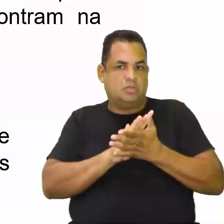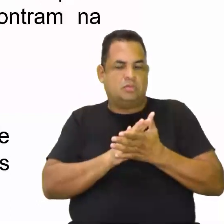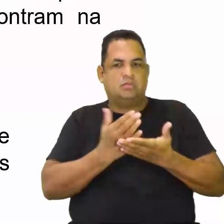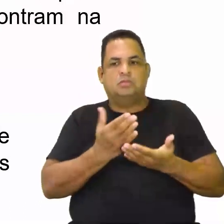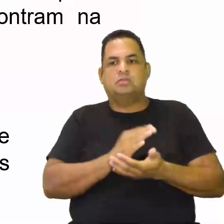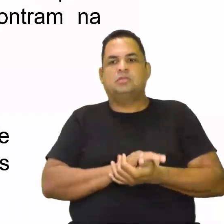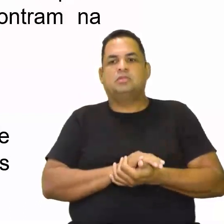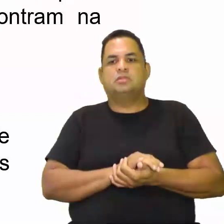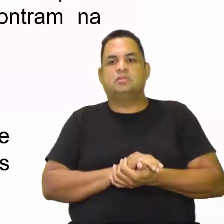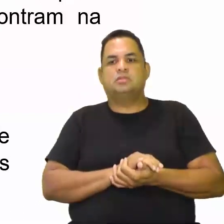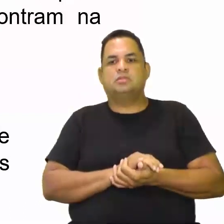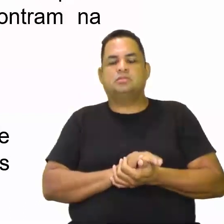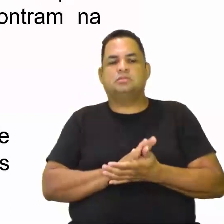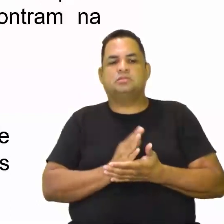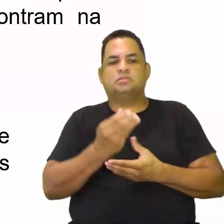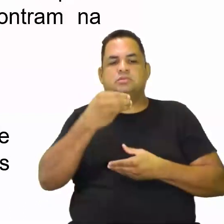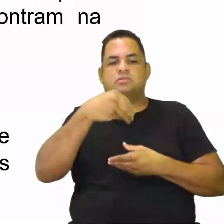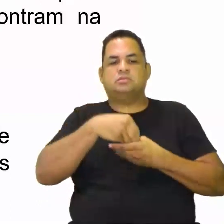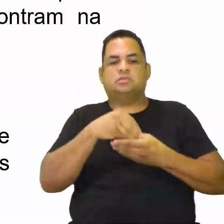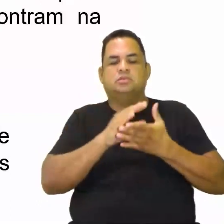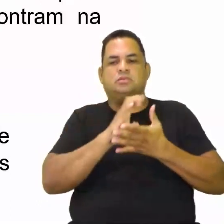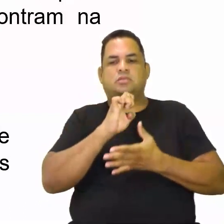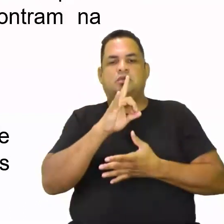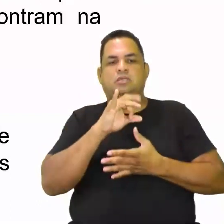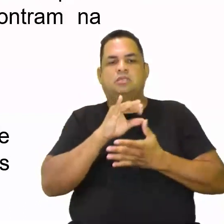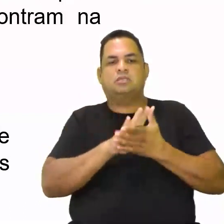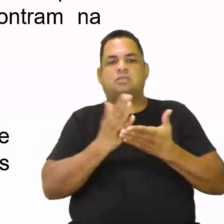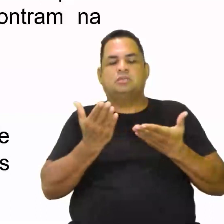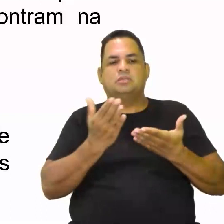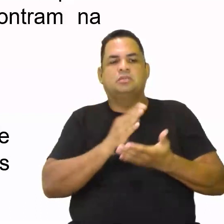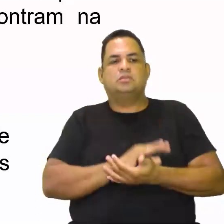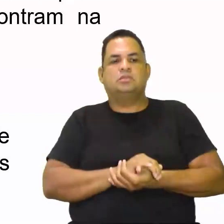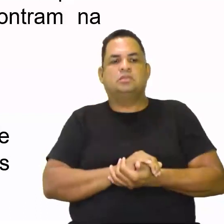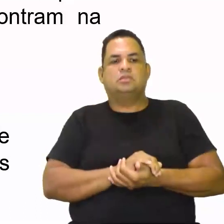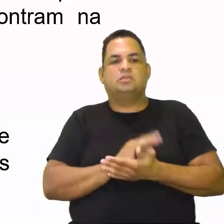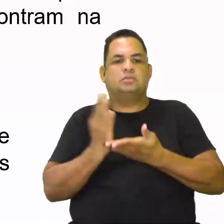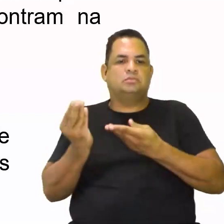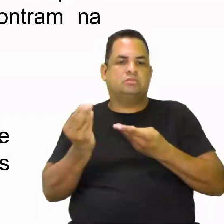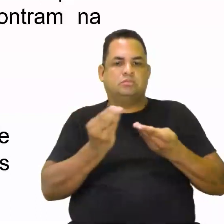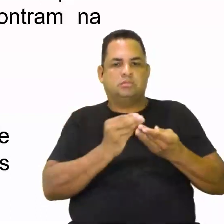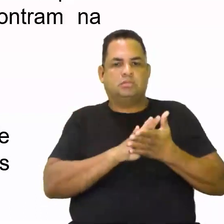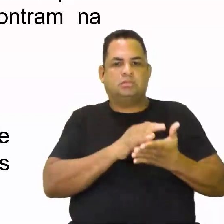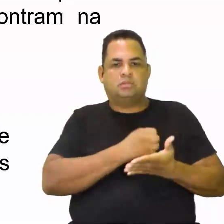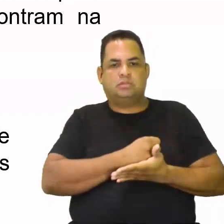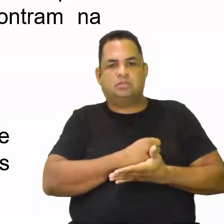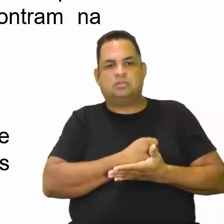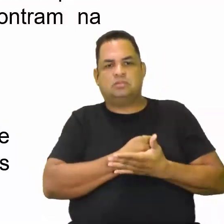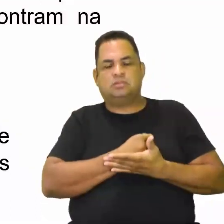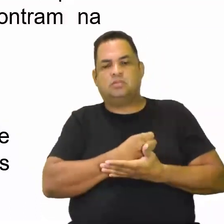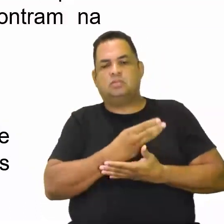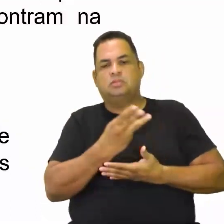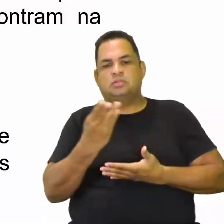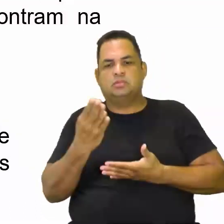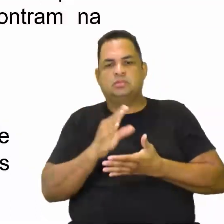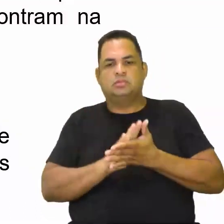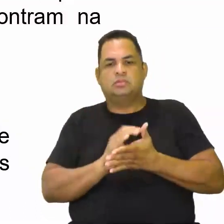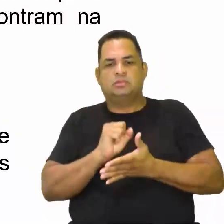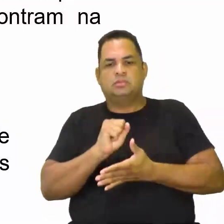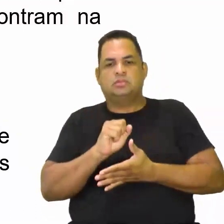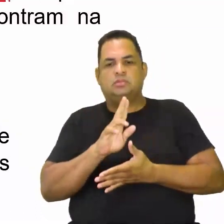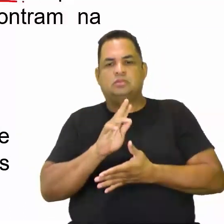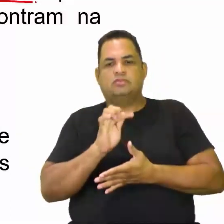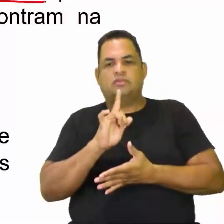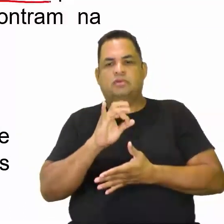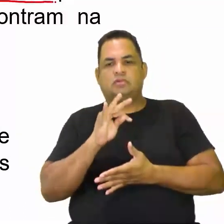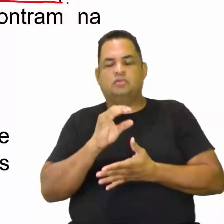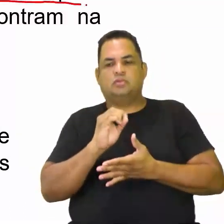água bruta, na estação de tratamento de água, que é a ETA, recebe determinada quantidade